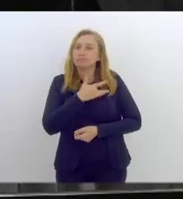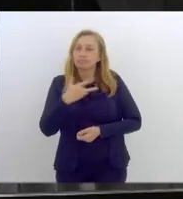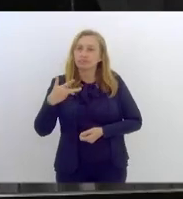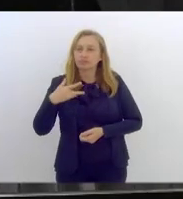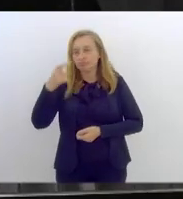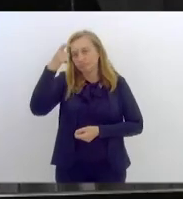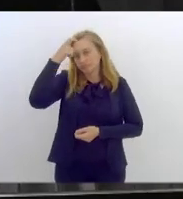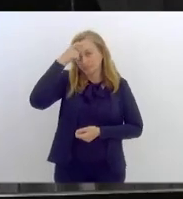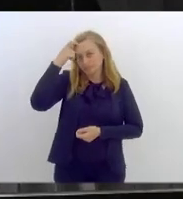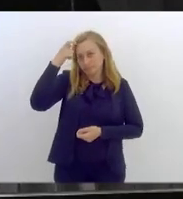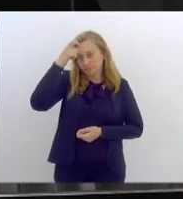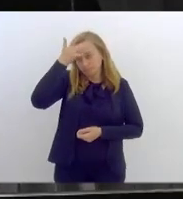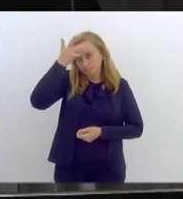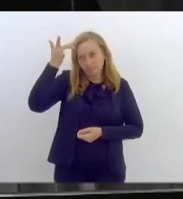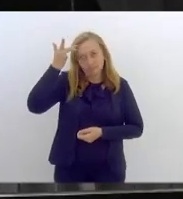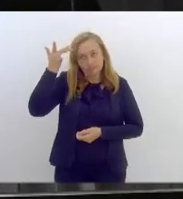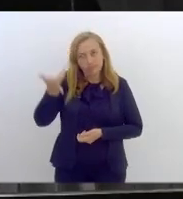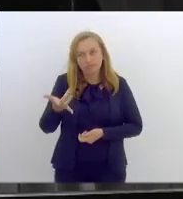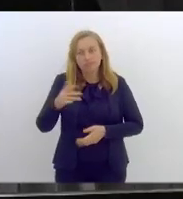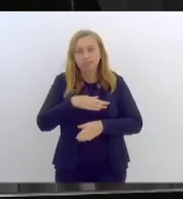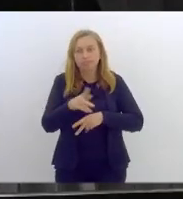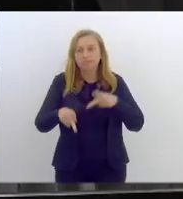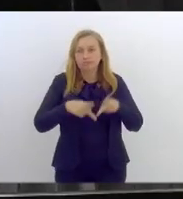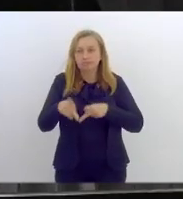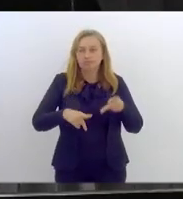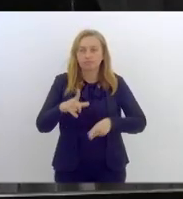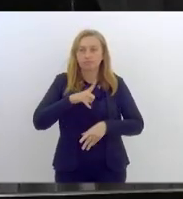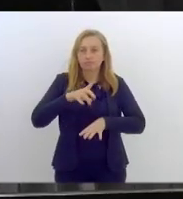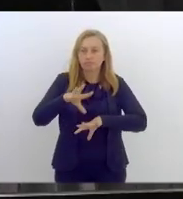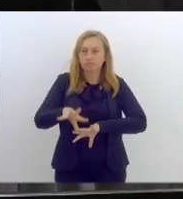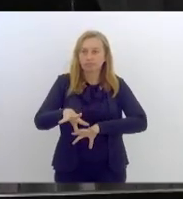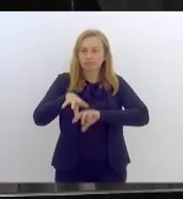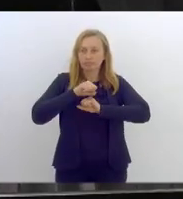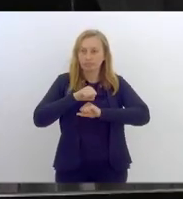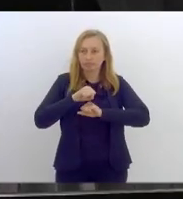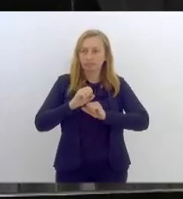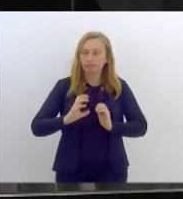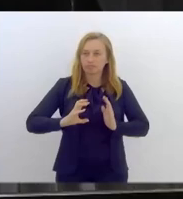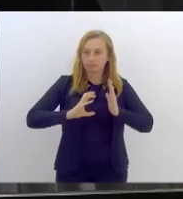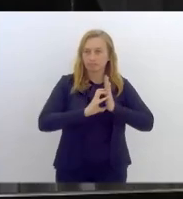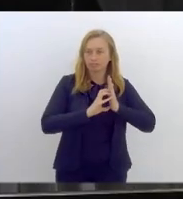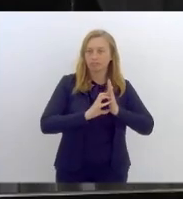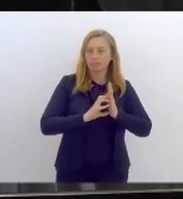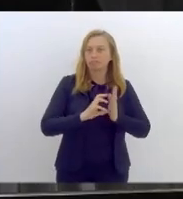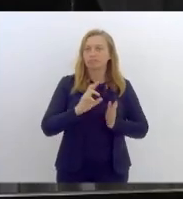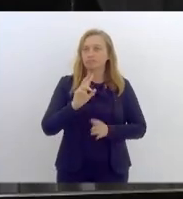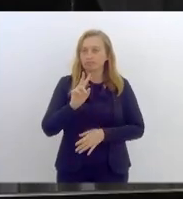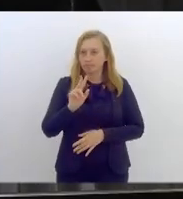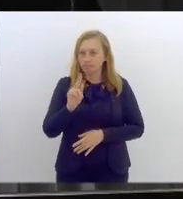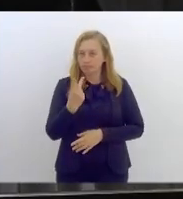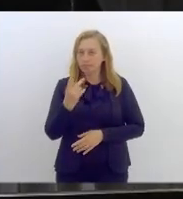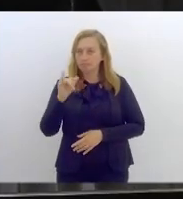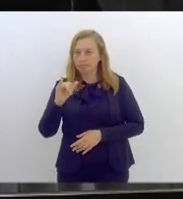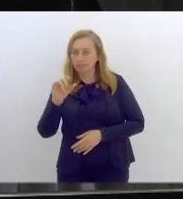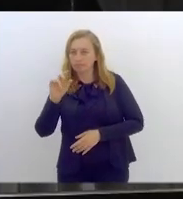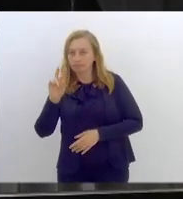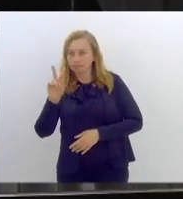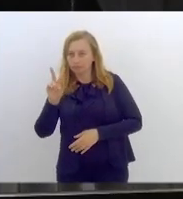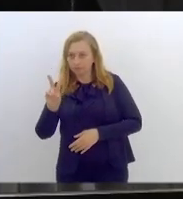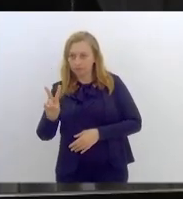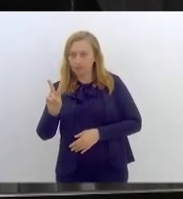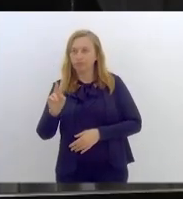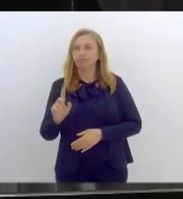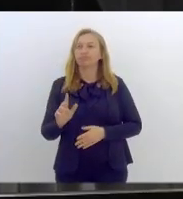Mental para a população que vive com um HIV e AIDS por exemplo hoje já temos uma lei e aprovamos nessa casa